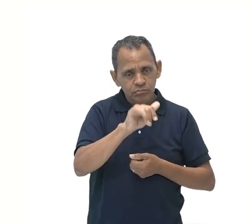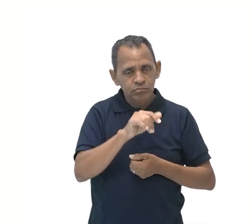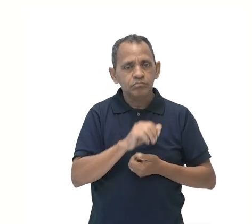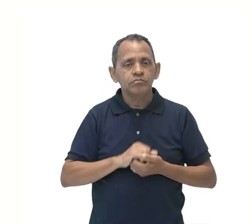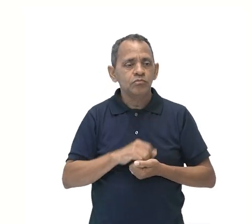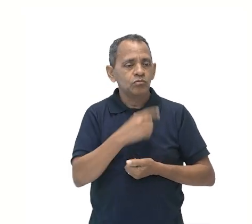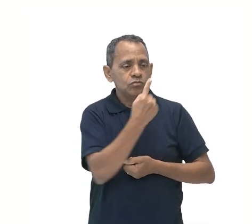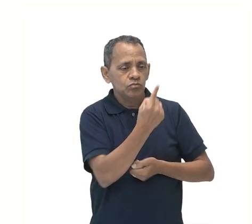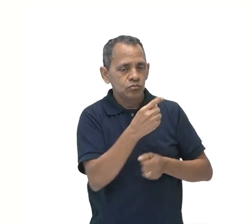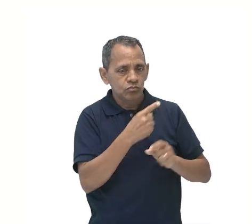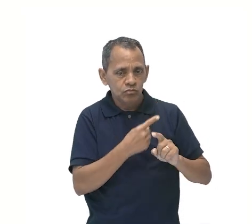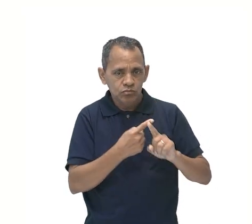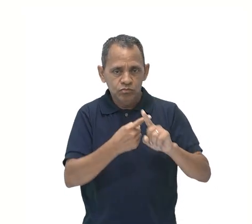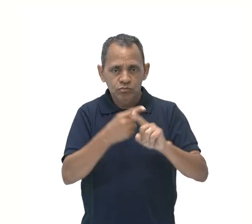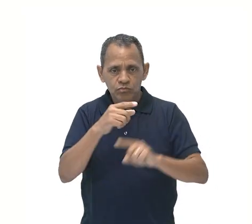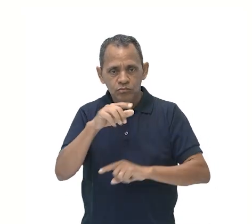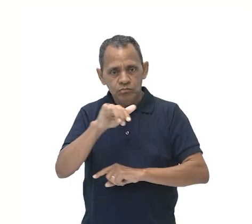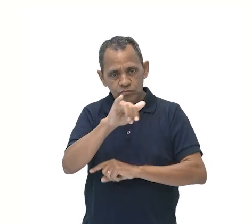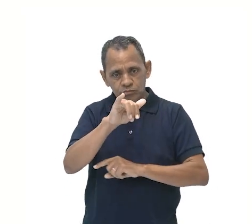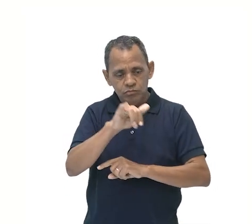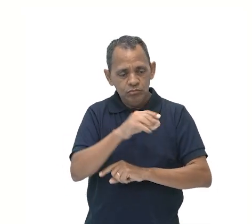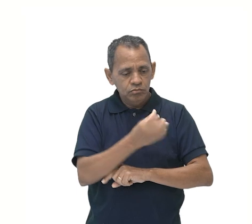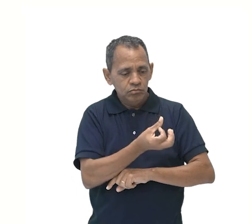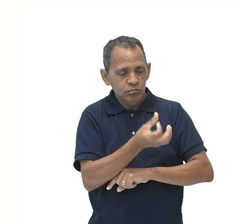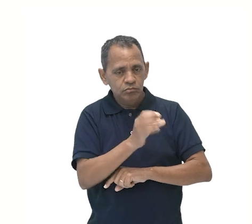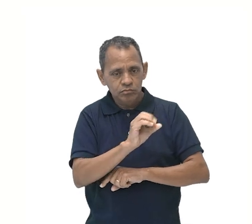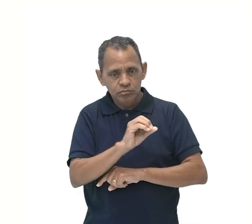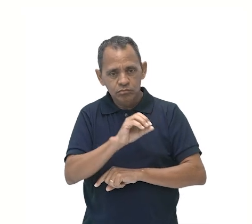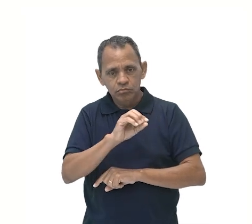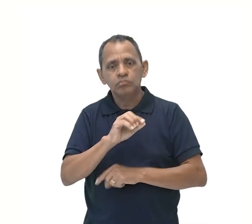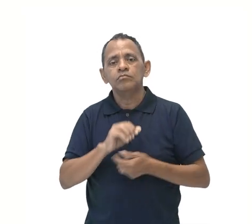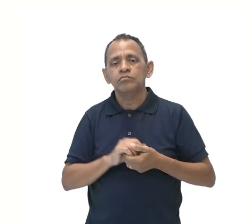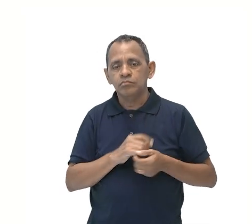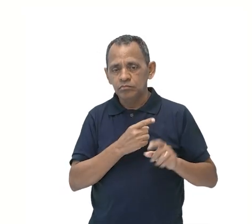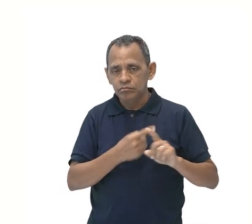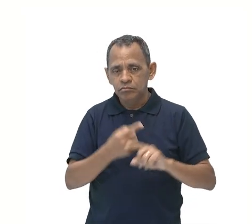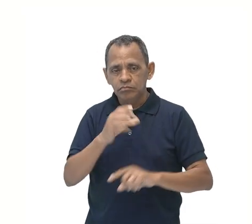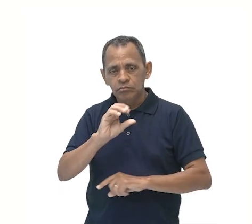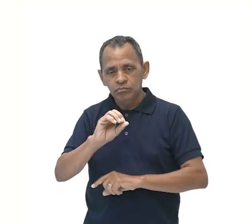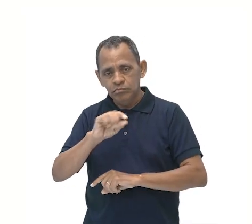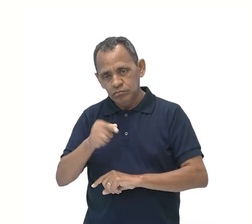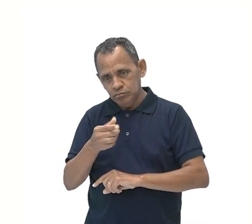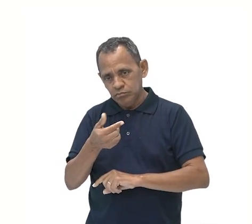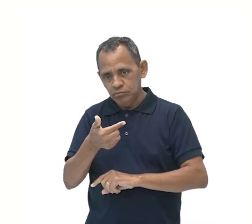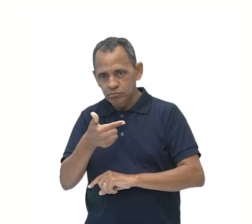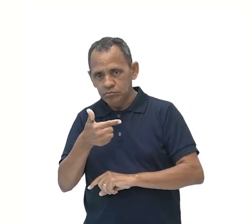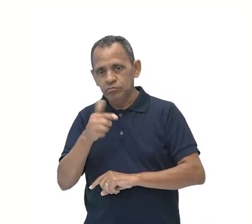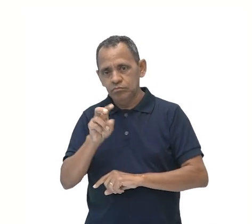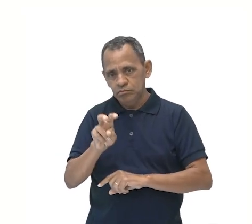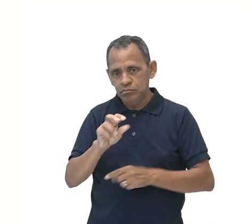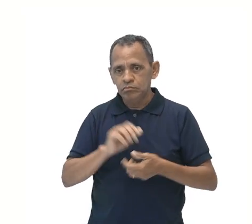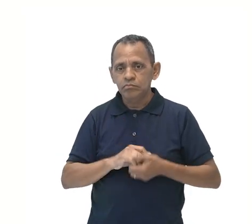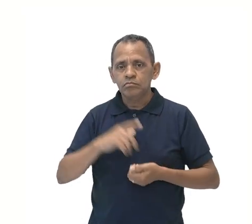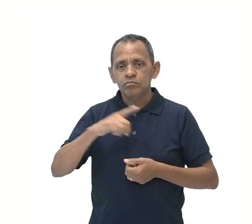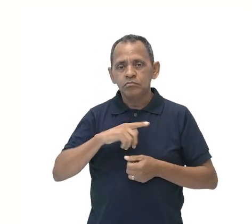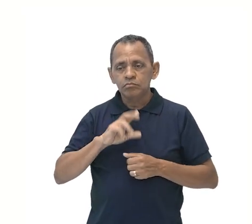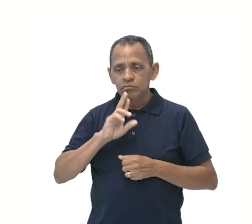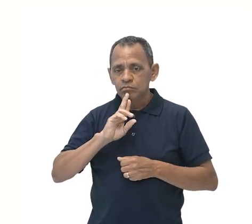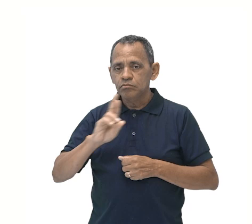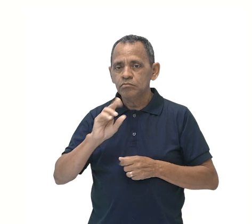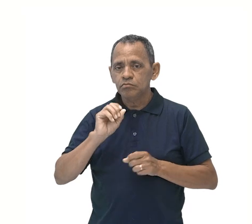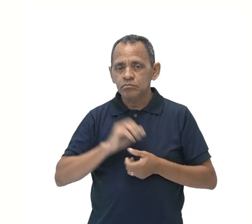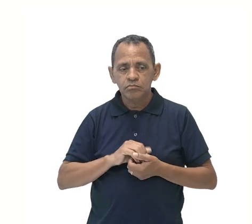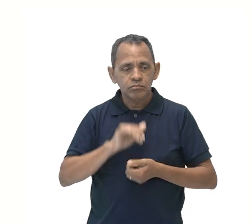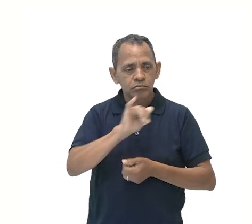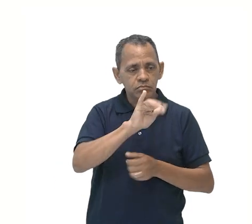a 60 vezes 0,25. Fazendo essa continha, nós vamos obter y